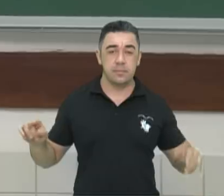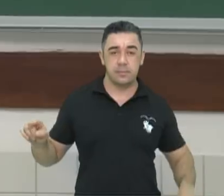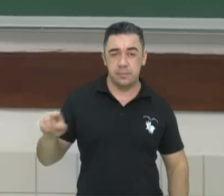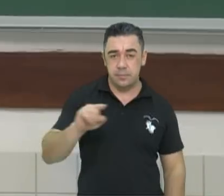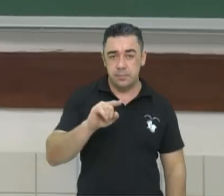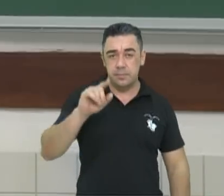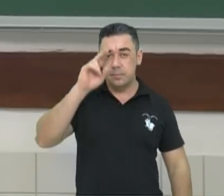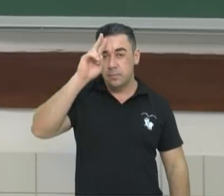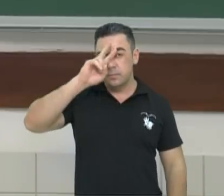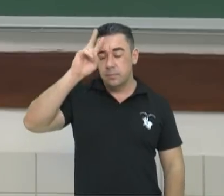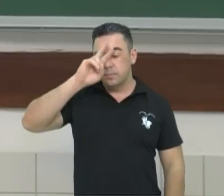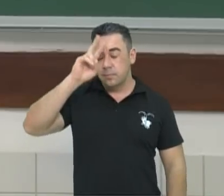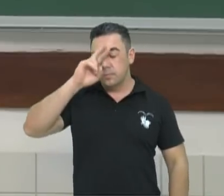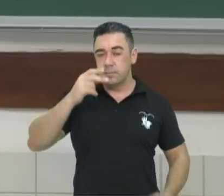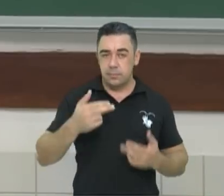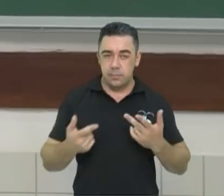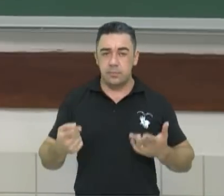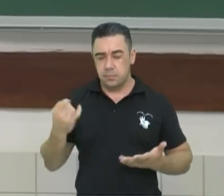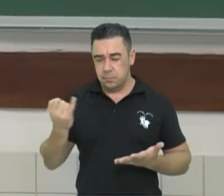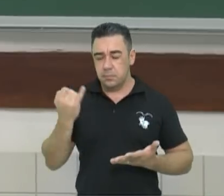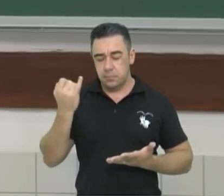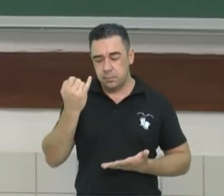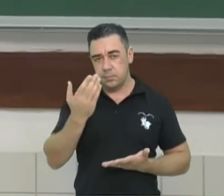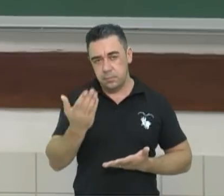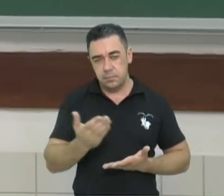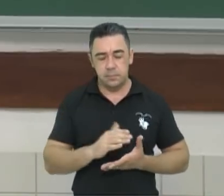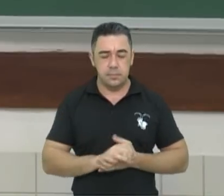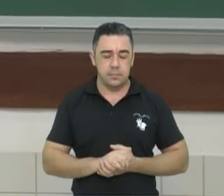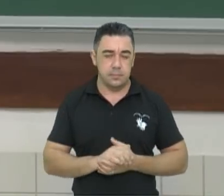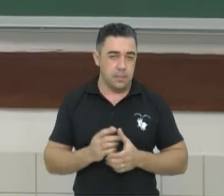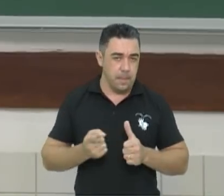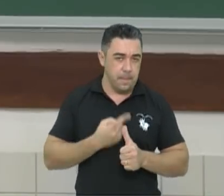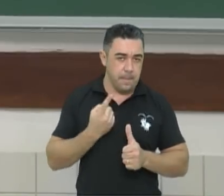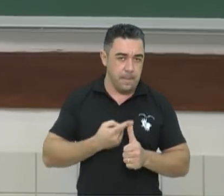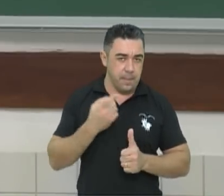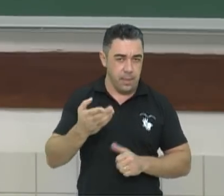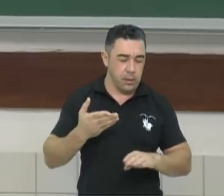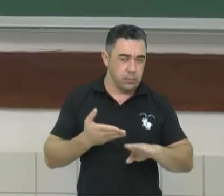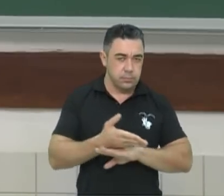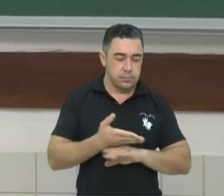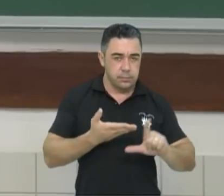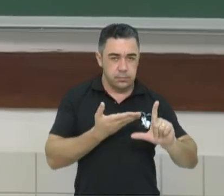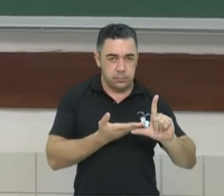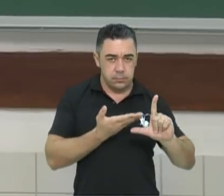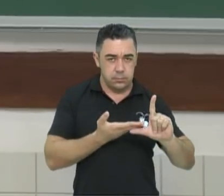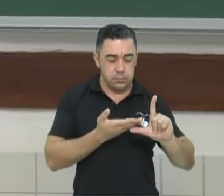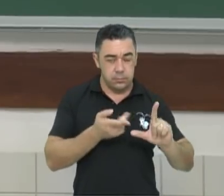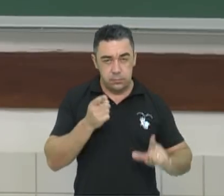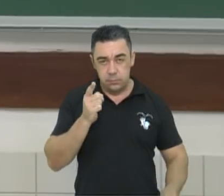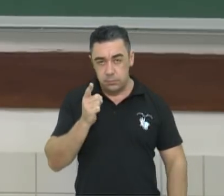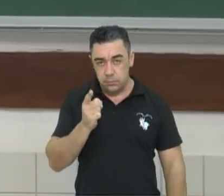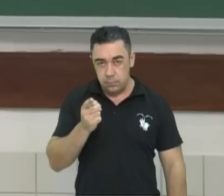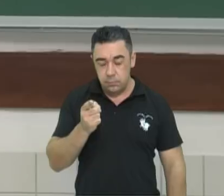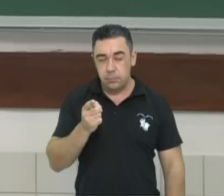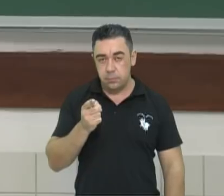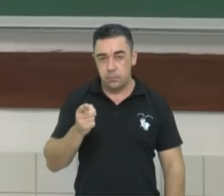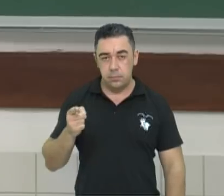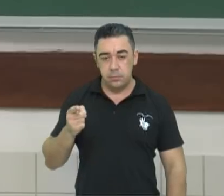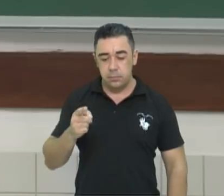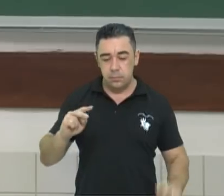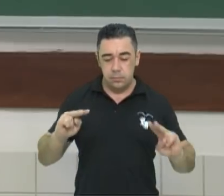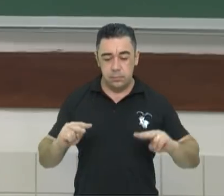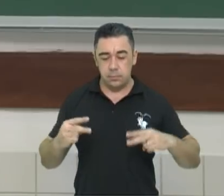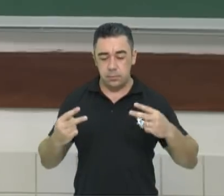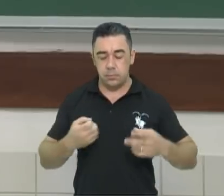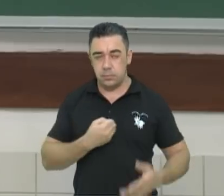lembrar, de coisas sim, super importantes. Primeiro, você que acessa o Google Classroom, vai no link